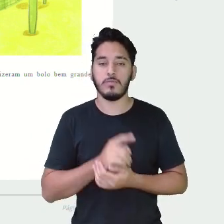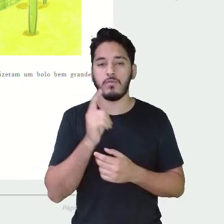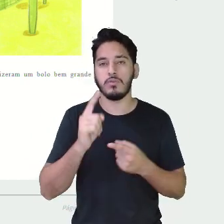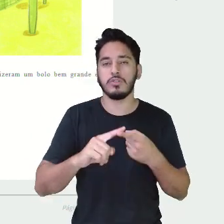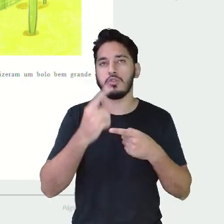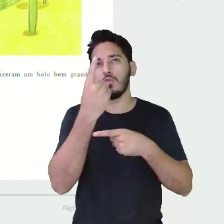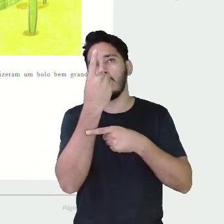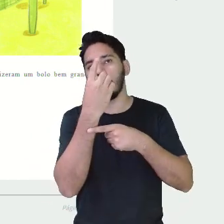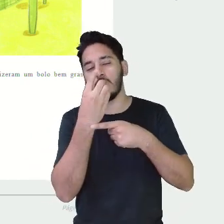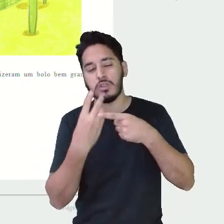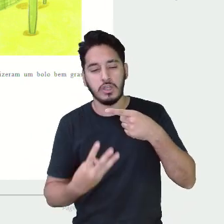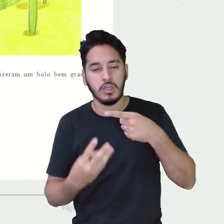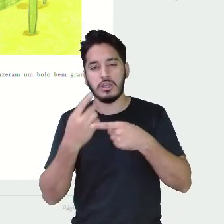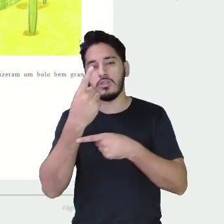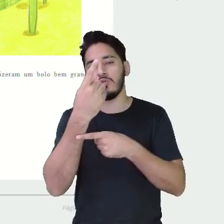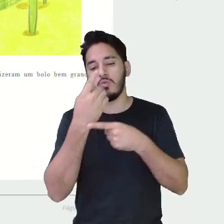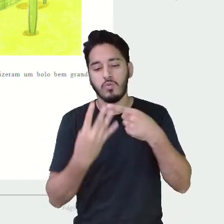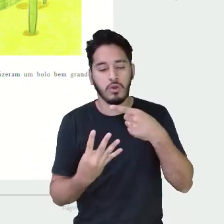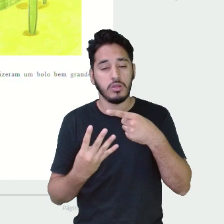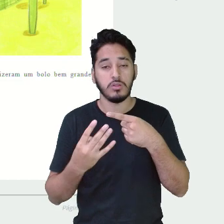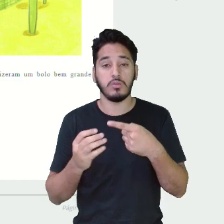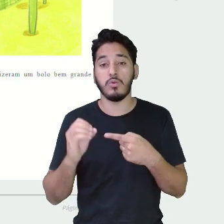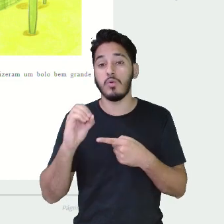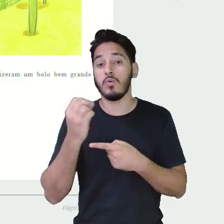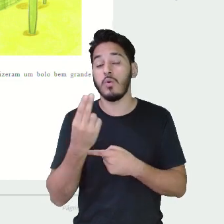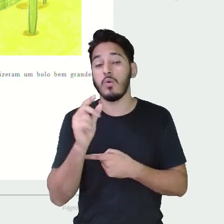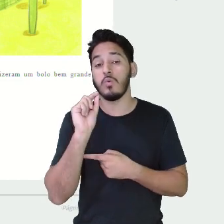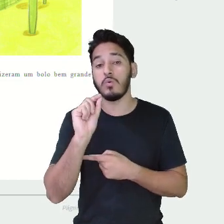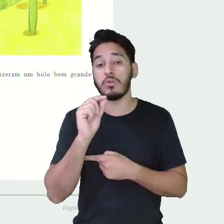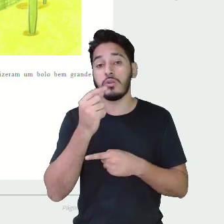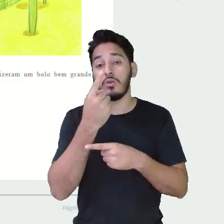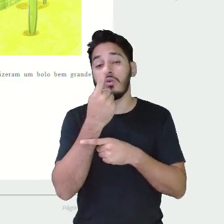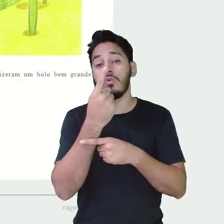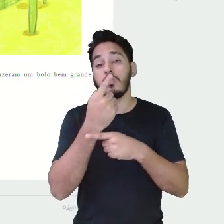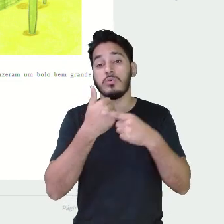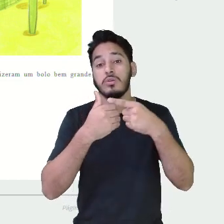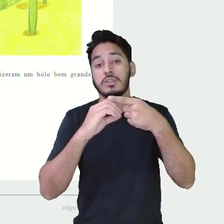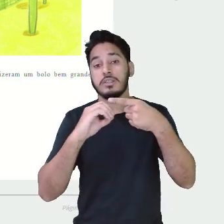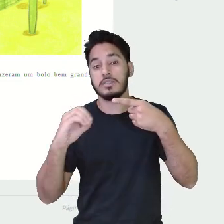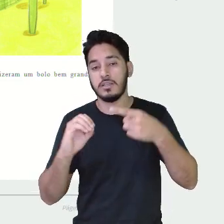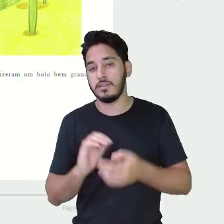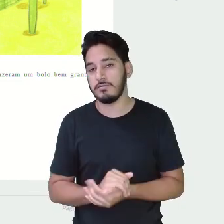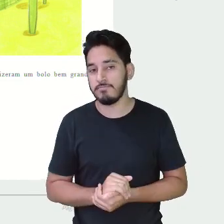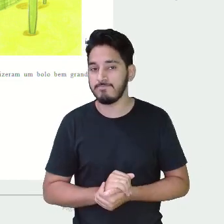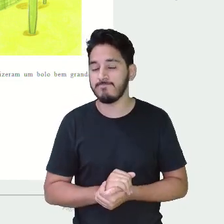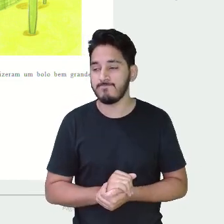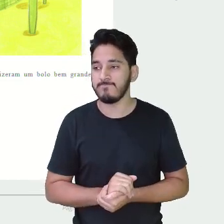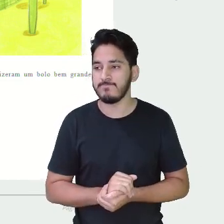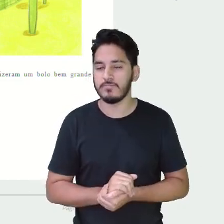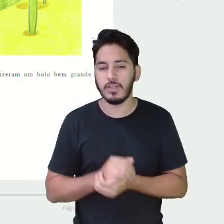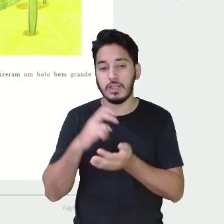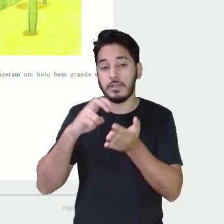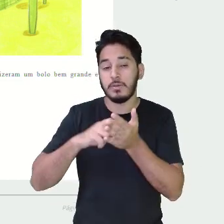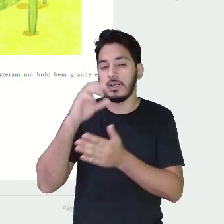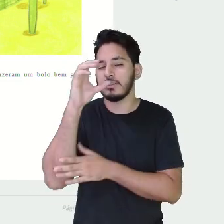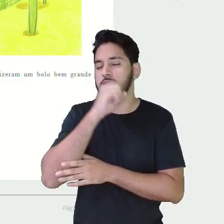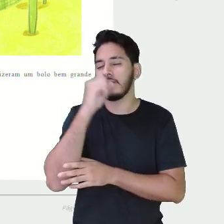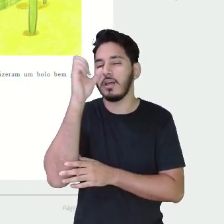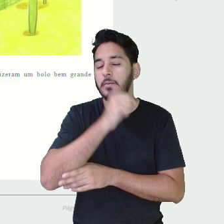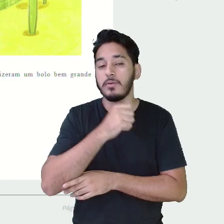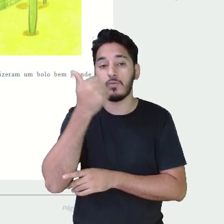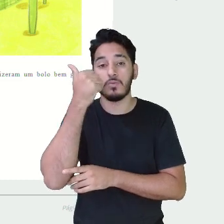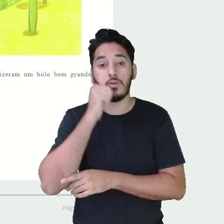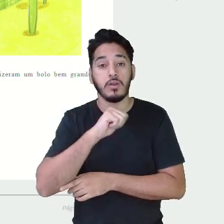meio, um terço, um quarto ou até um centésimo. Na manhã de sábado, a mãe e